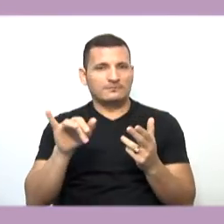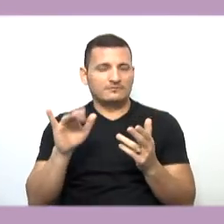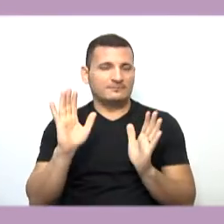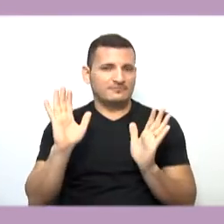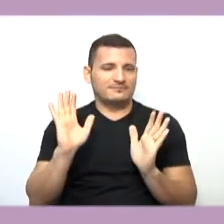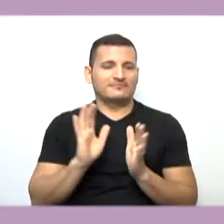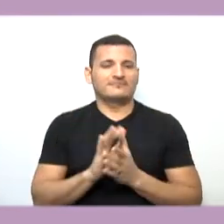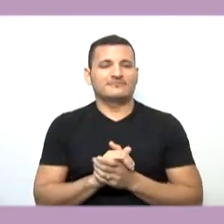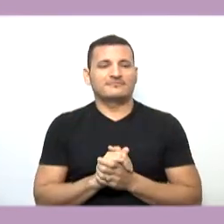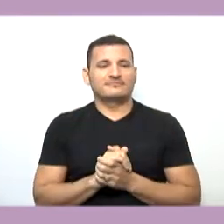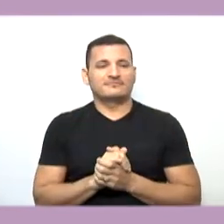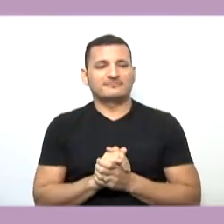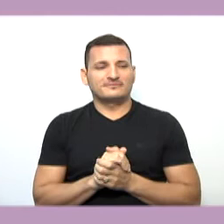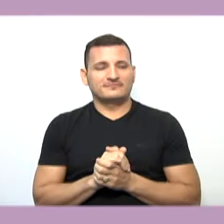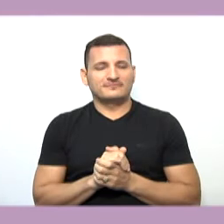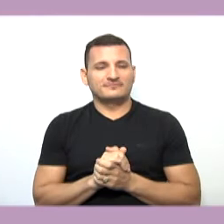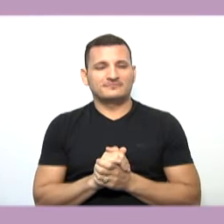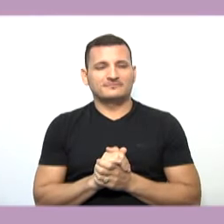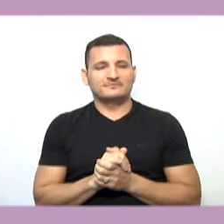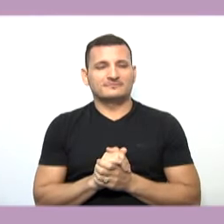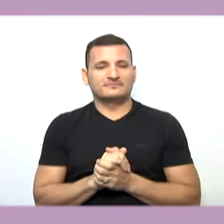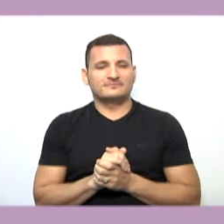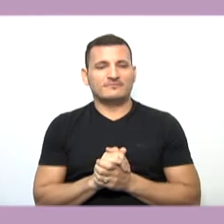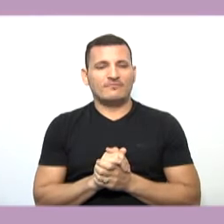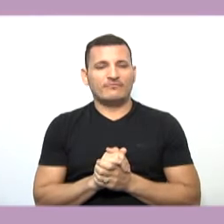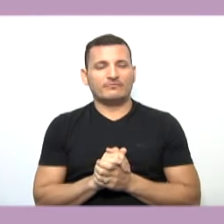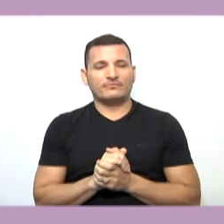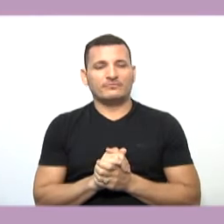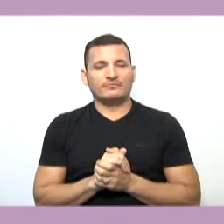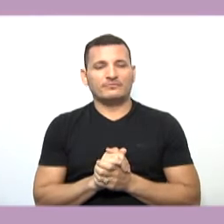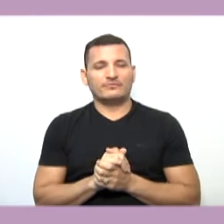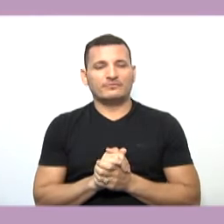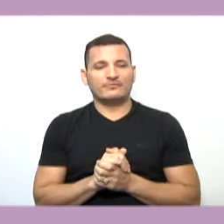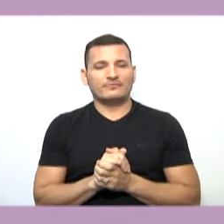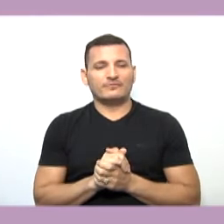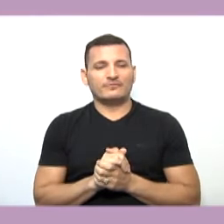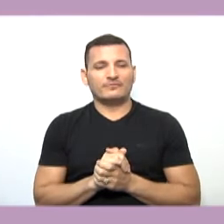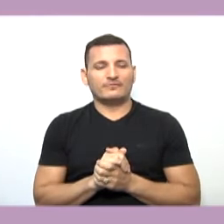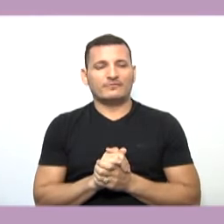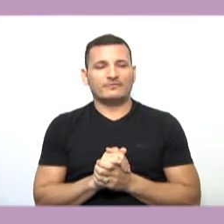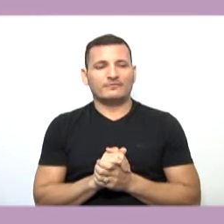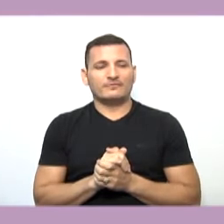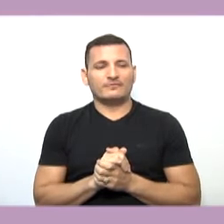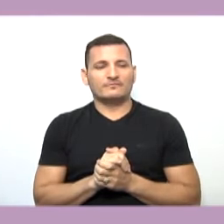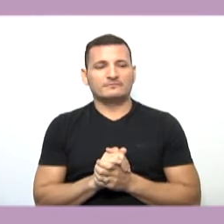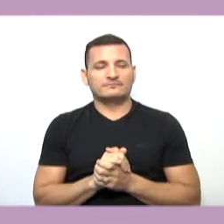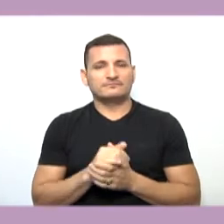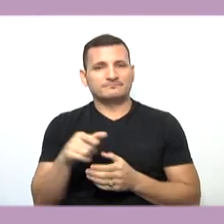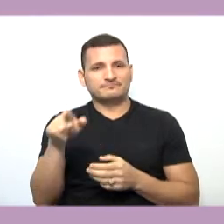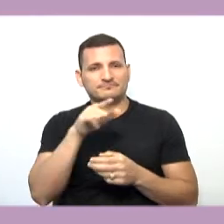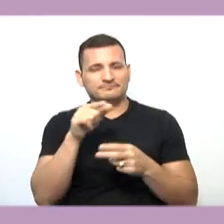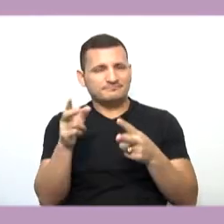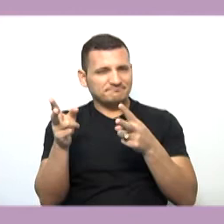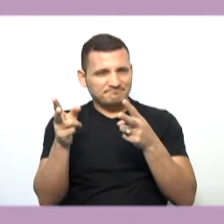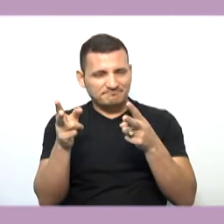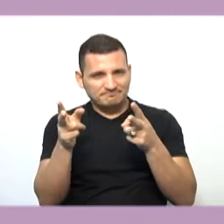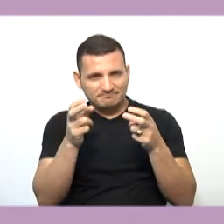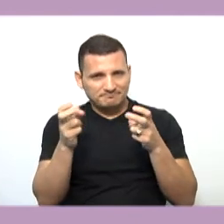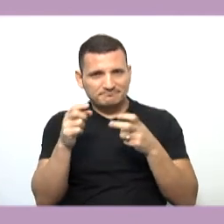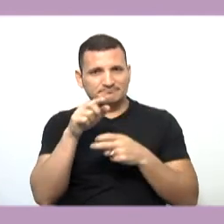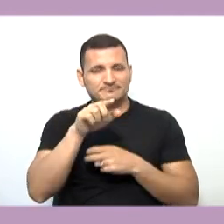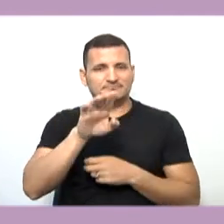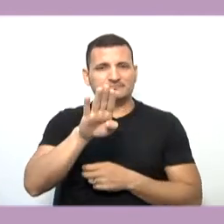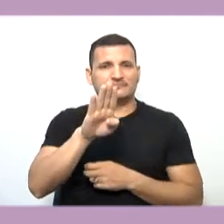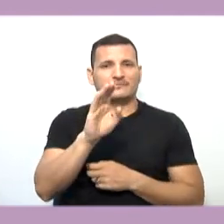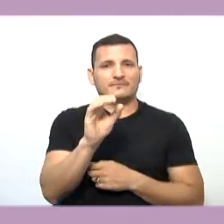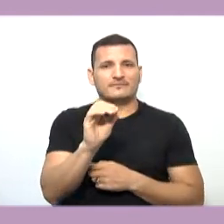Deus. E a gente vai fazer certinho, vai dar tudo certo. Vai dar tempo também. Então percebo que lá, nosso body,